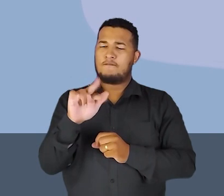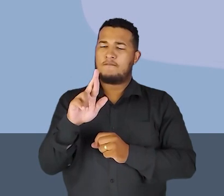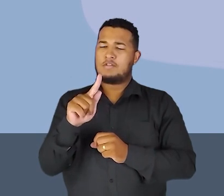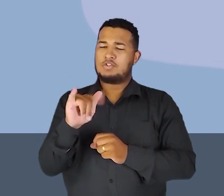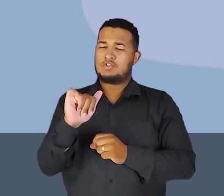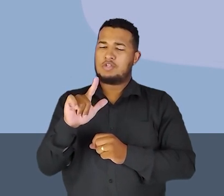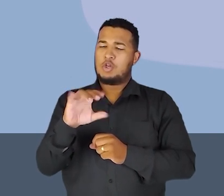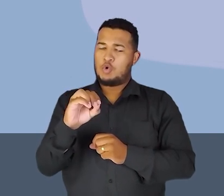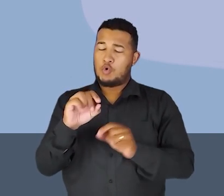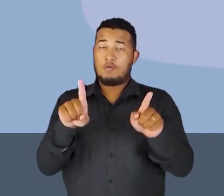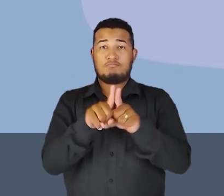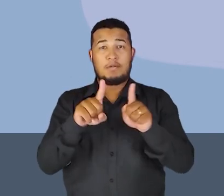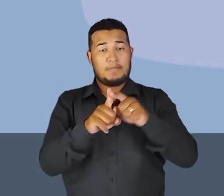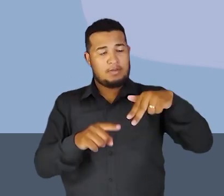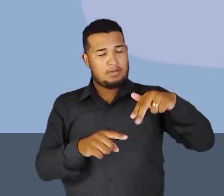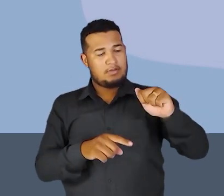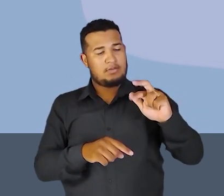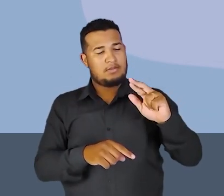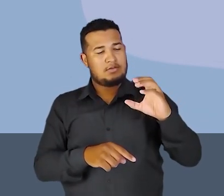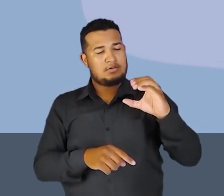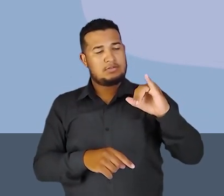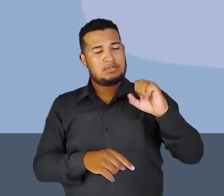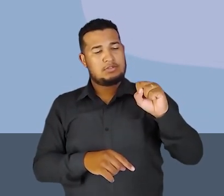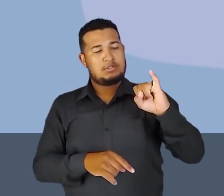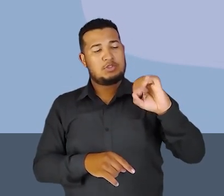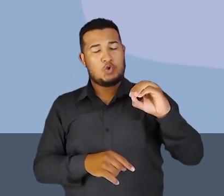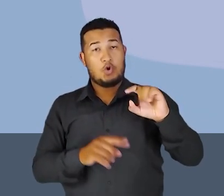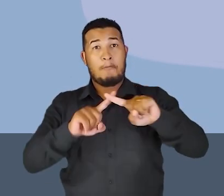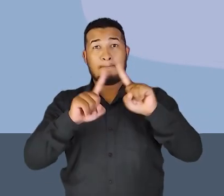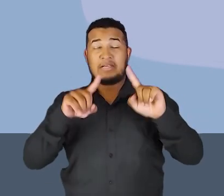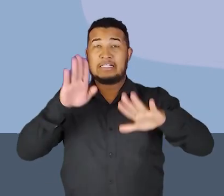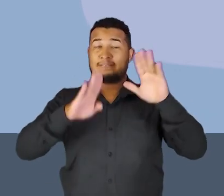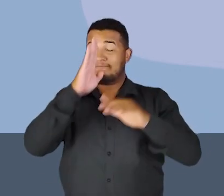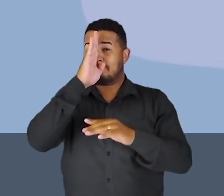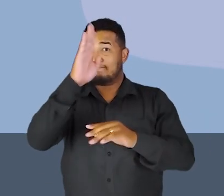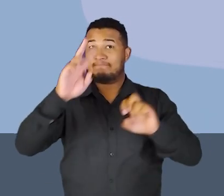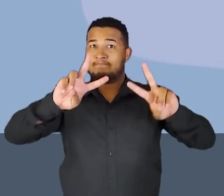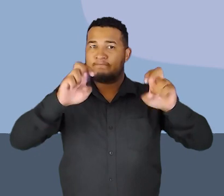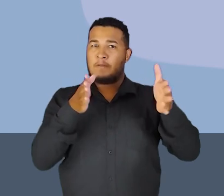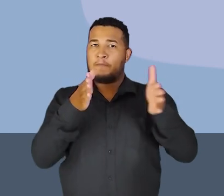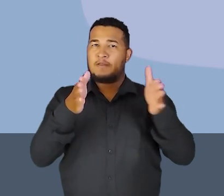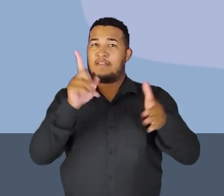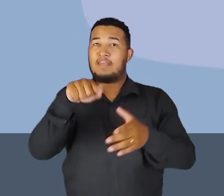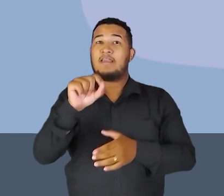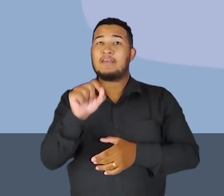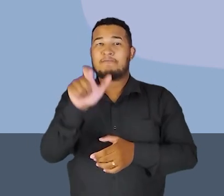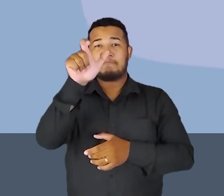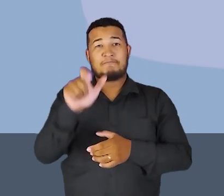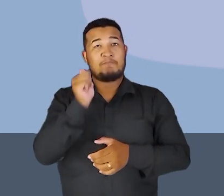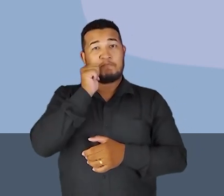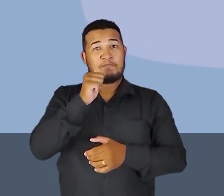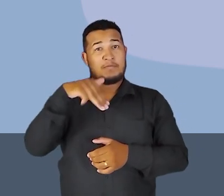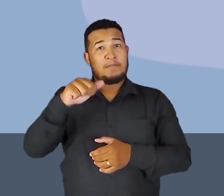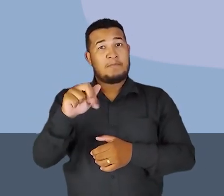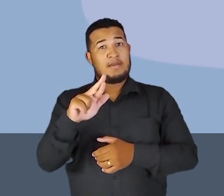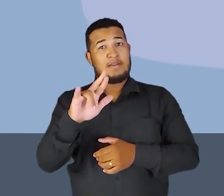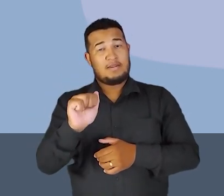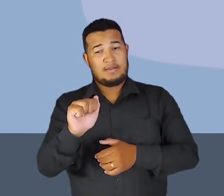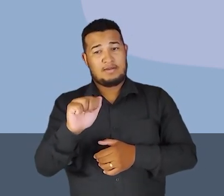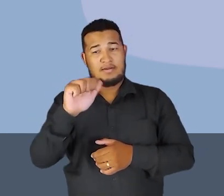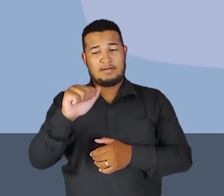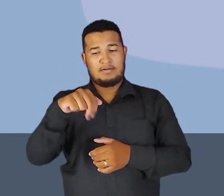Narciso Araújo, por exemplo. Mas talvez o grande destaque desse período tenha sido Maria